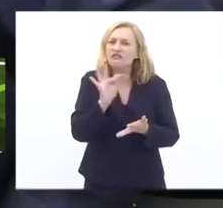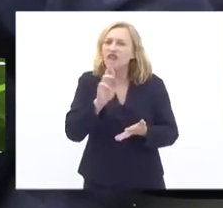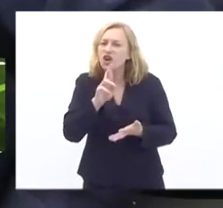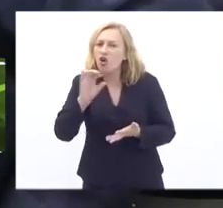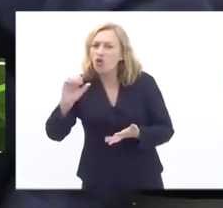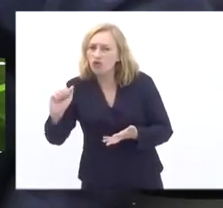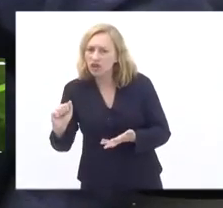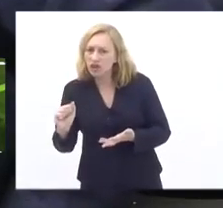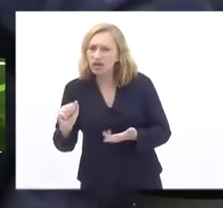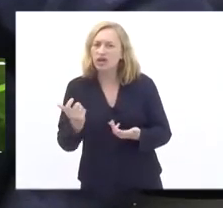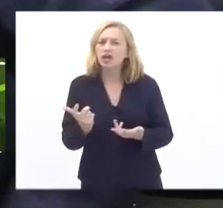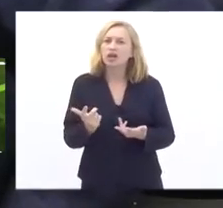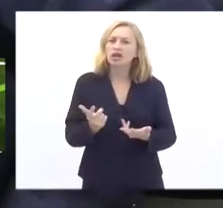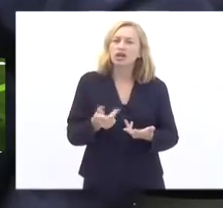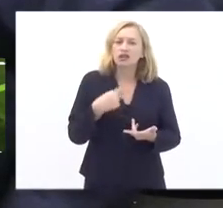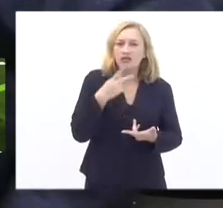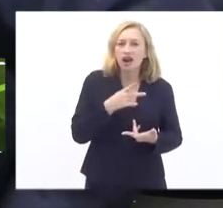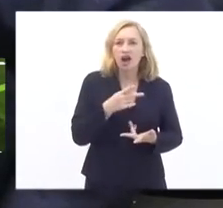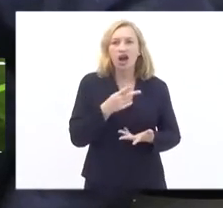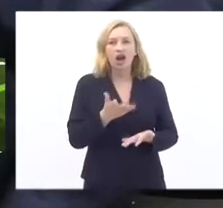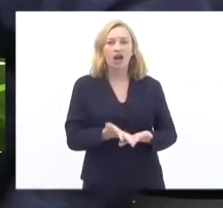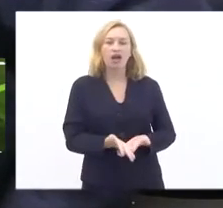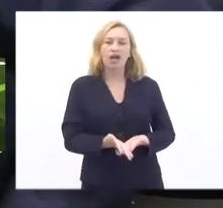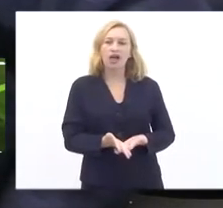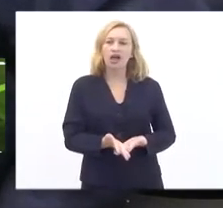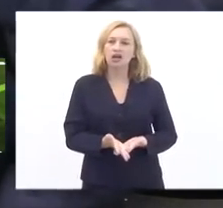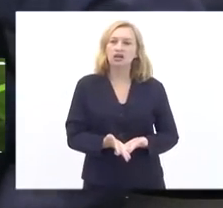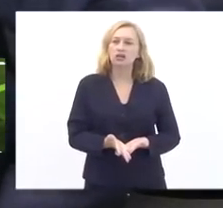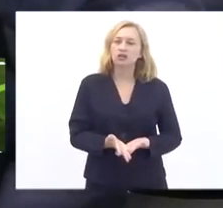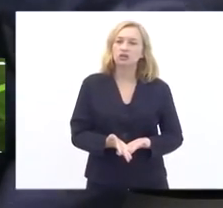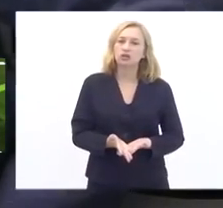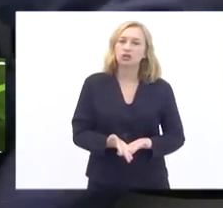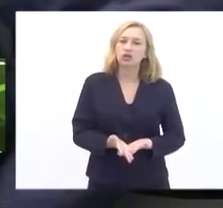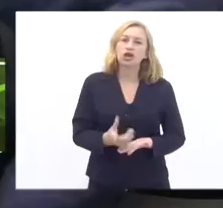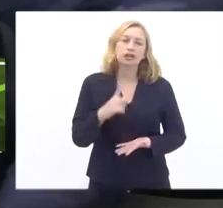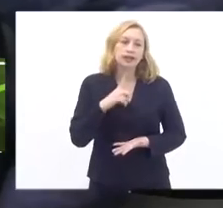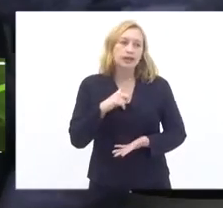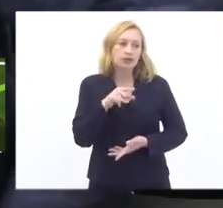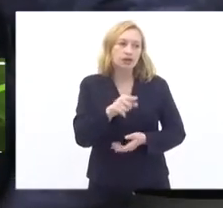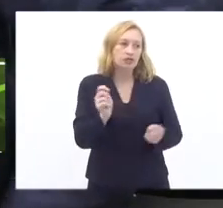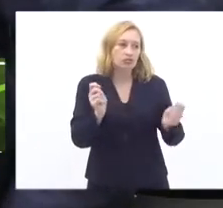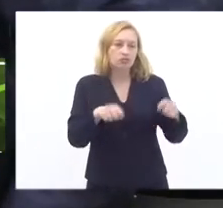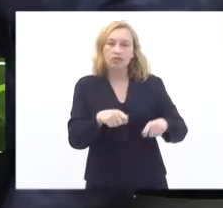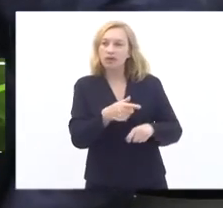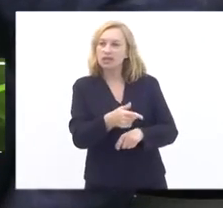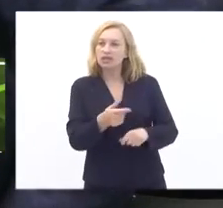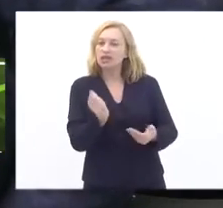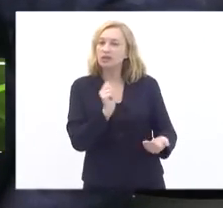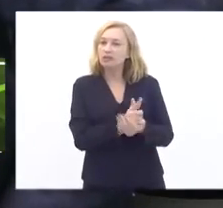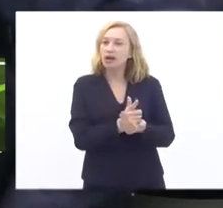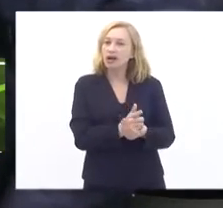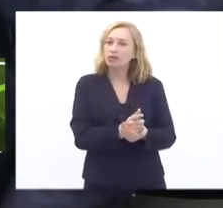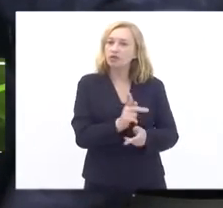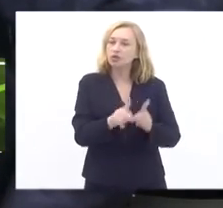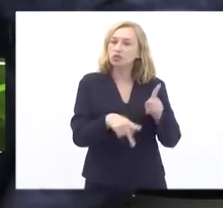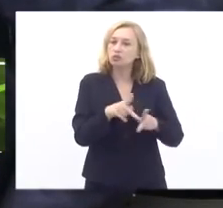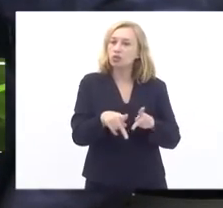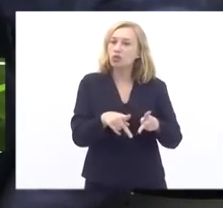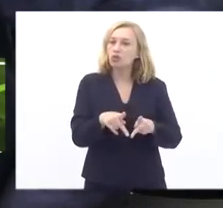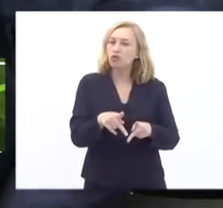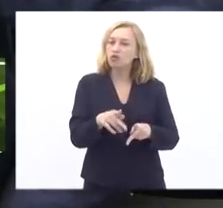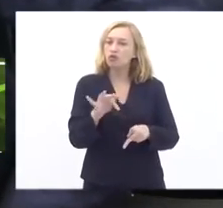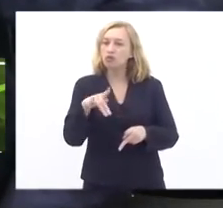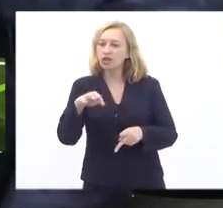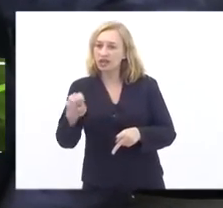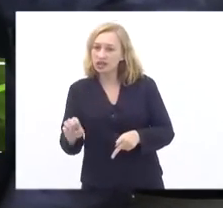né, e dizer, olha, eu tenho aqui uma capacidade de pagamento da população fluminense,